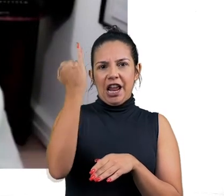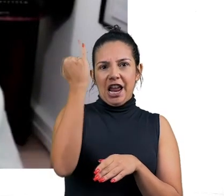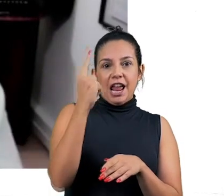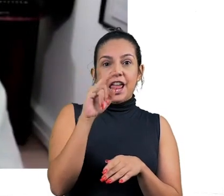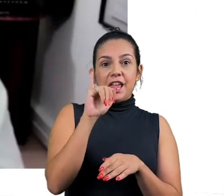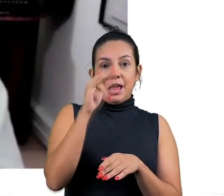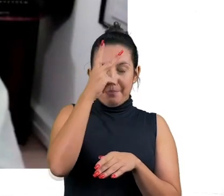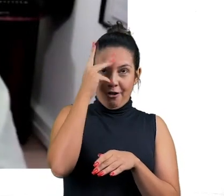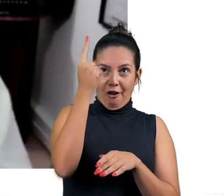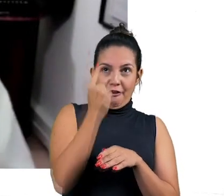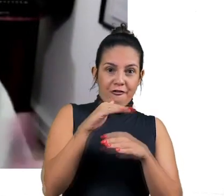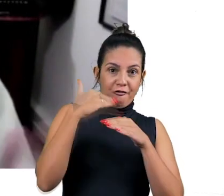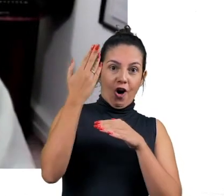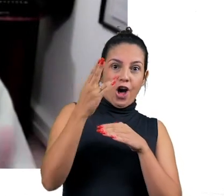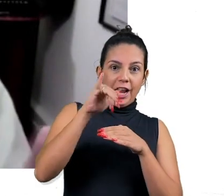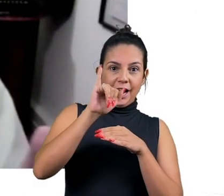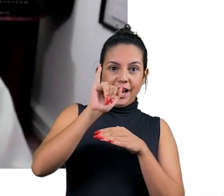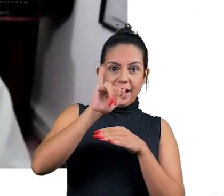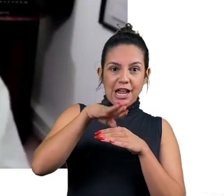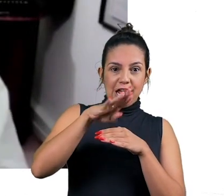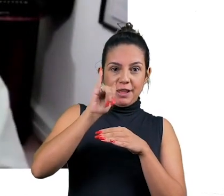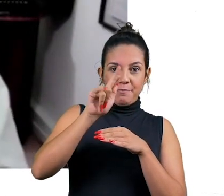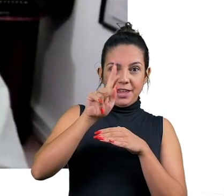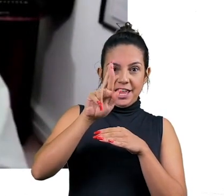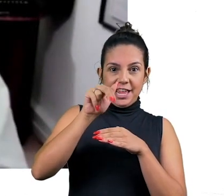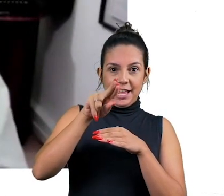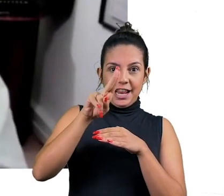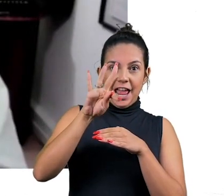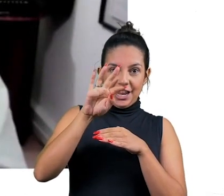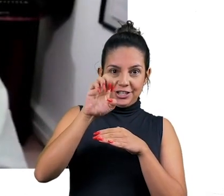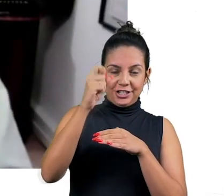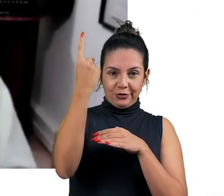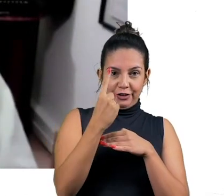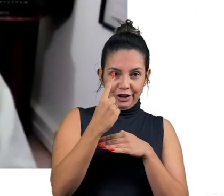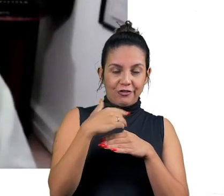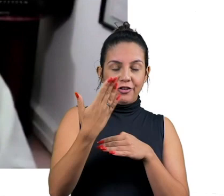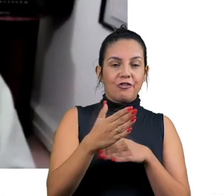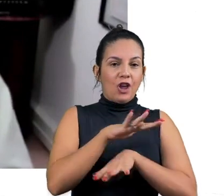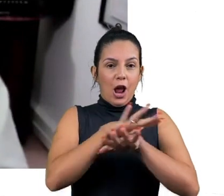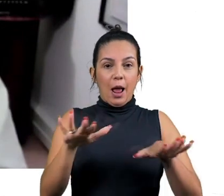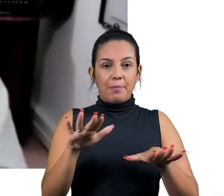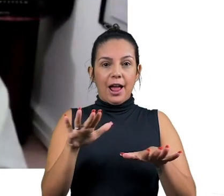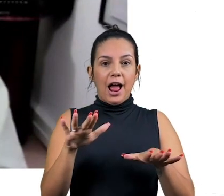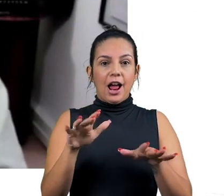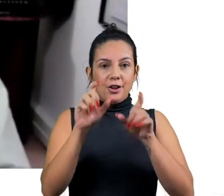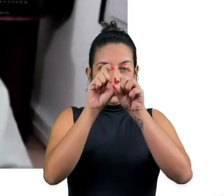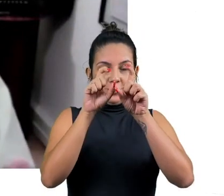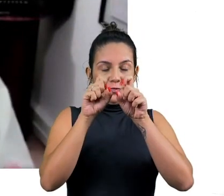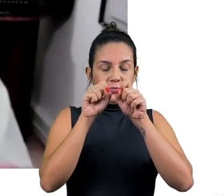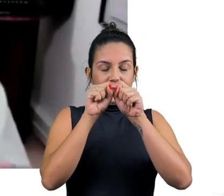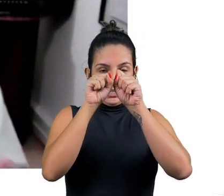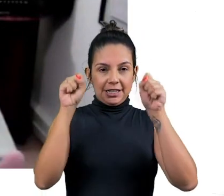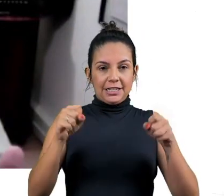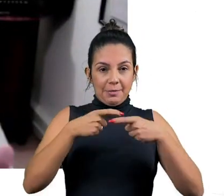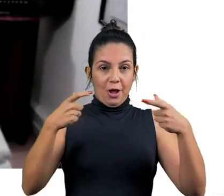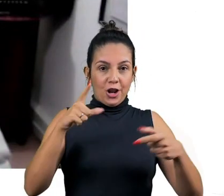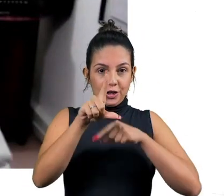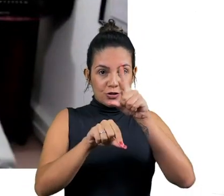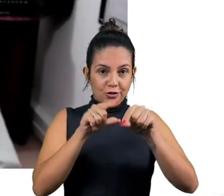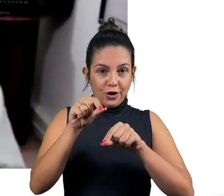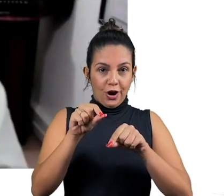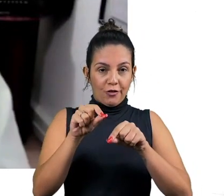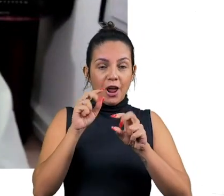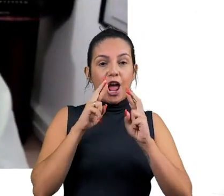vamos acabar com a democracia, enfim, e vamos resolver o seu problema. e evidentemente